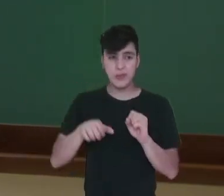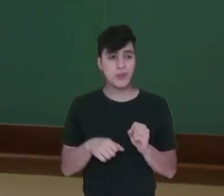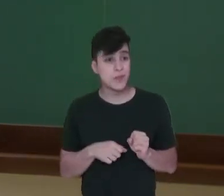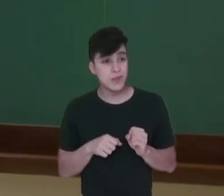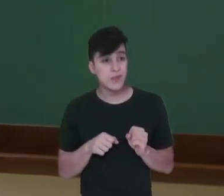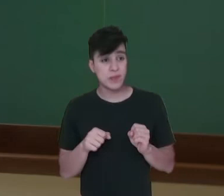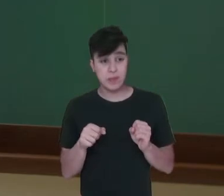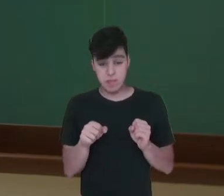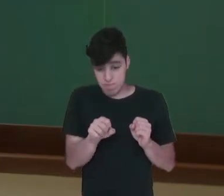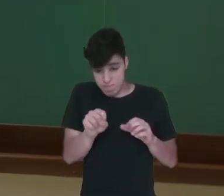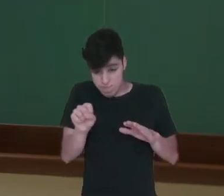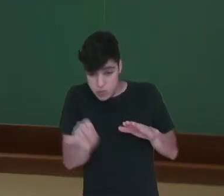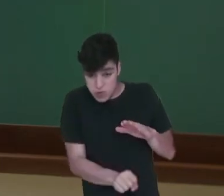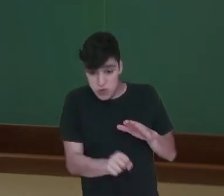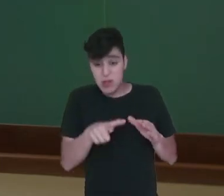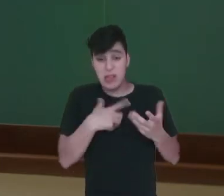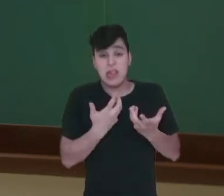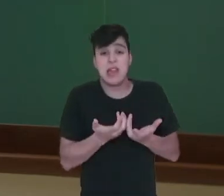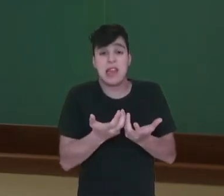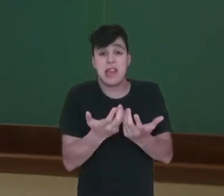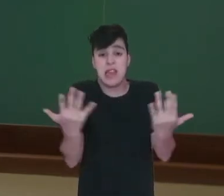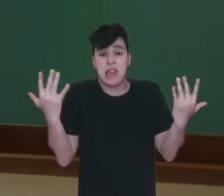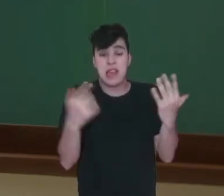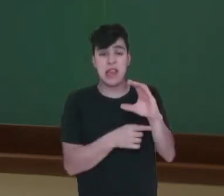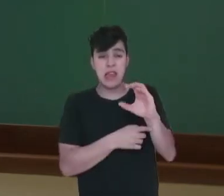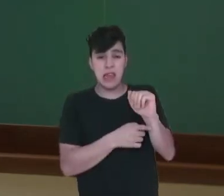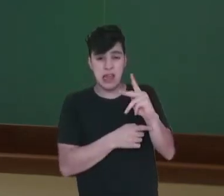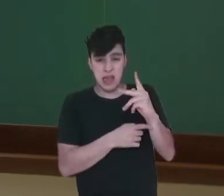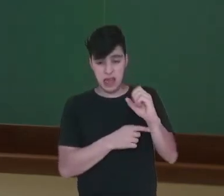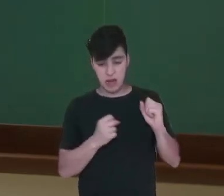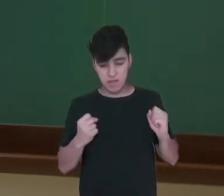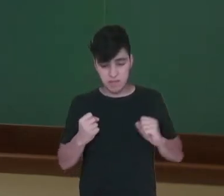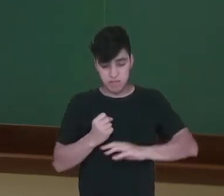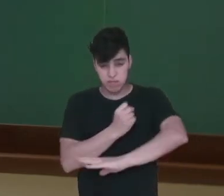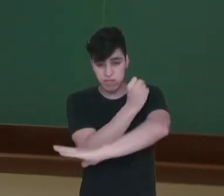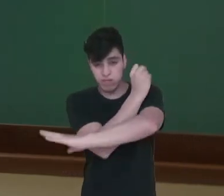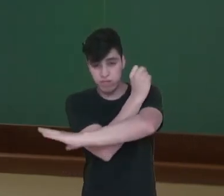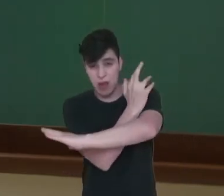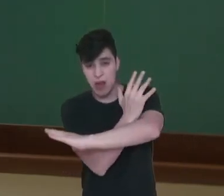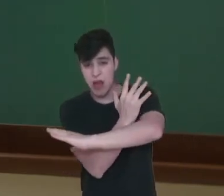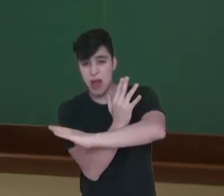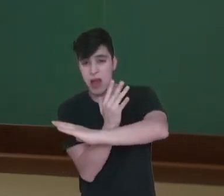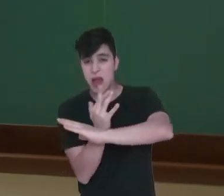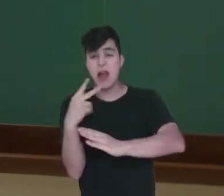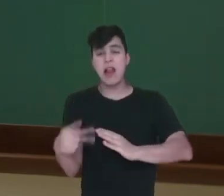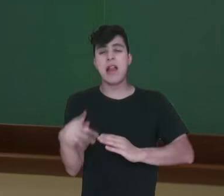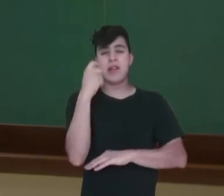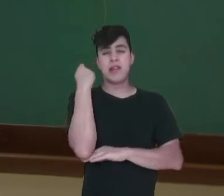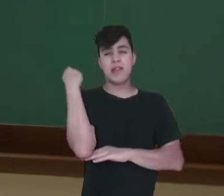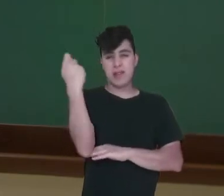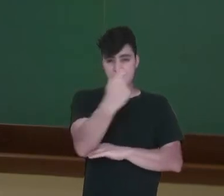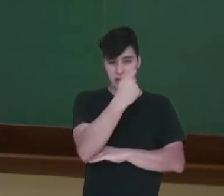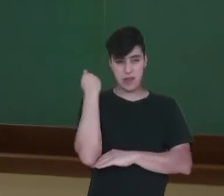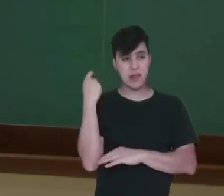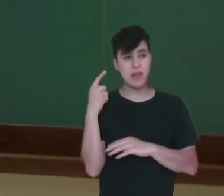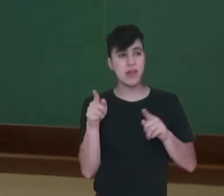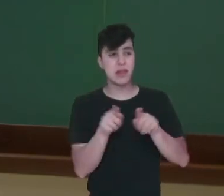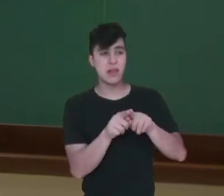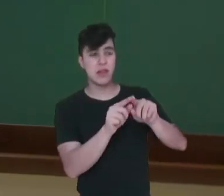campos aqui no extremo sul do Brasil, predominando em boa parte do Rio Grande do Sul, complexo